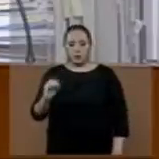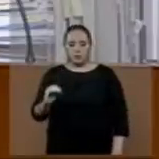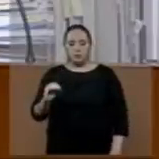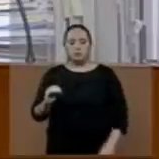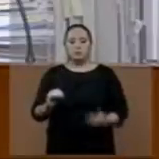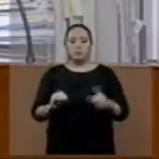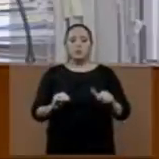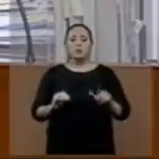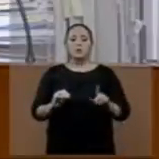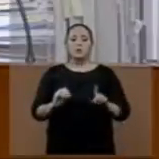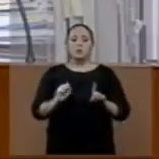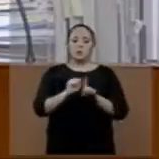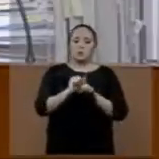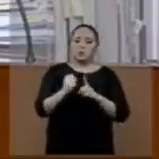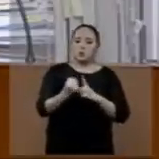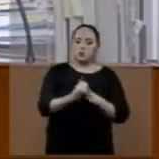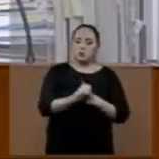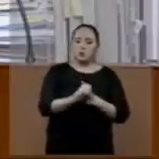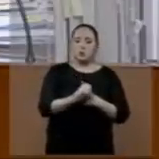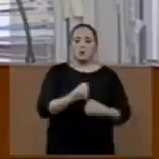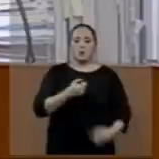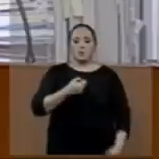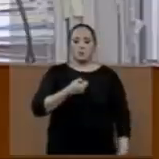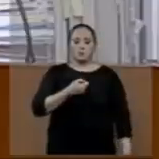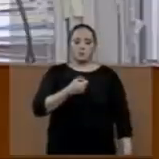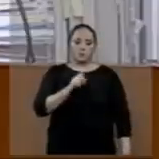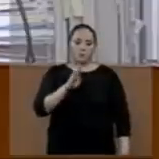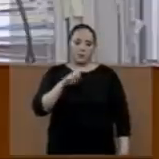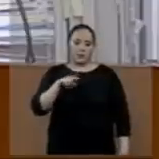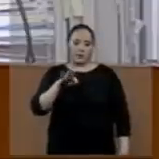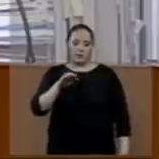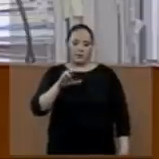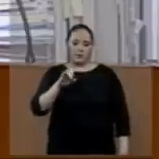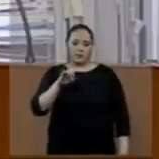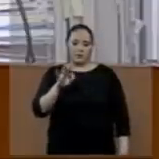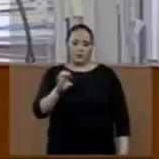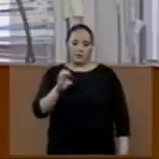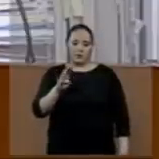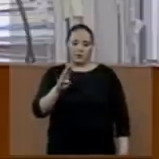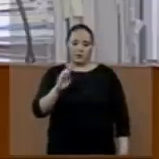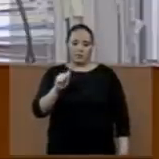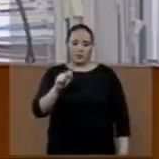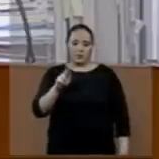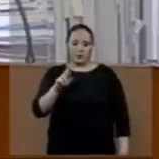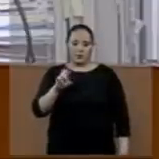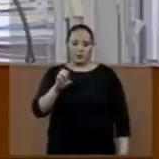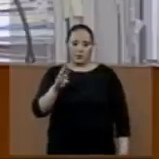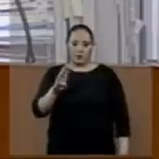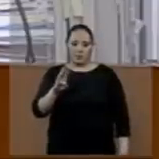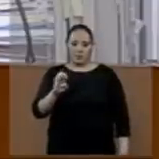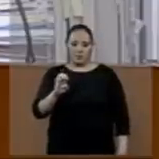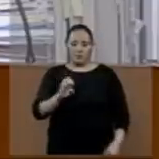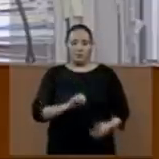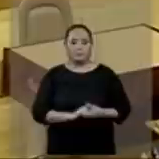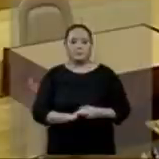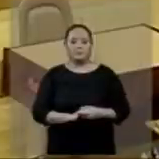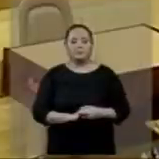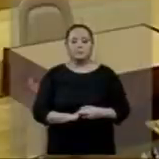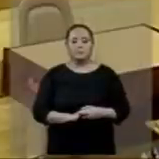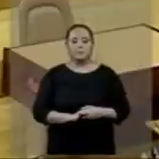Sociedade Beneficente de Parobé. Ministro, Vossa Excelência, com a palavra. Senhora Presidente, me permite? Por favor. Senhor